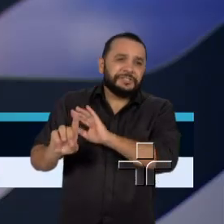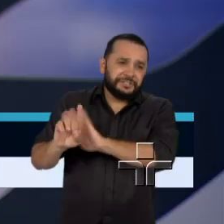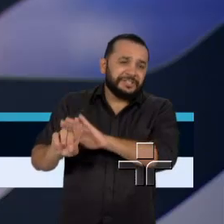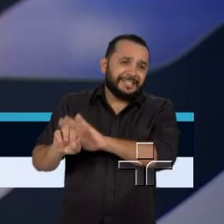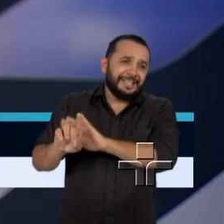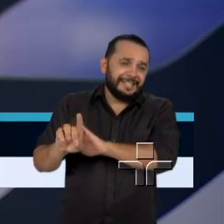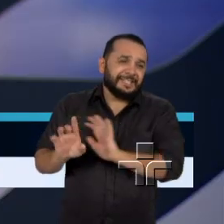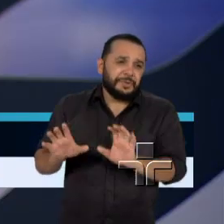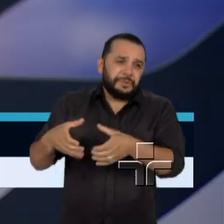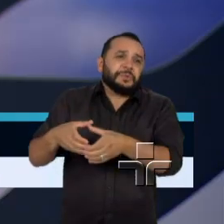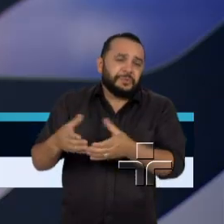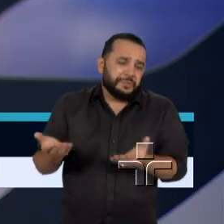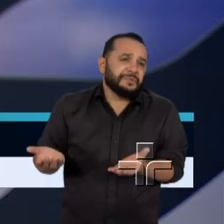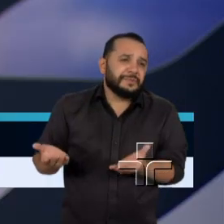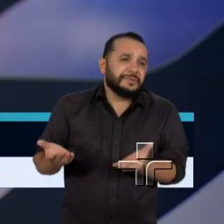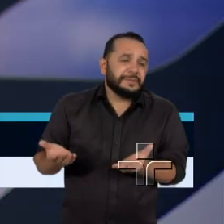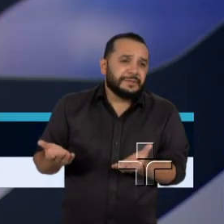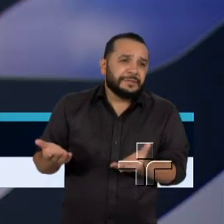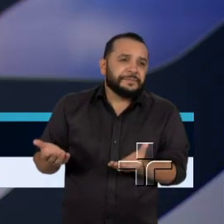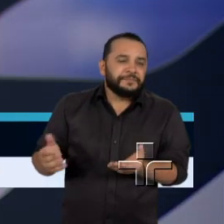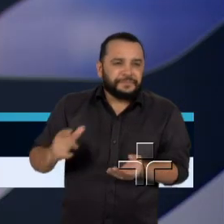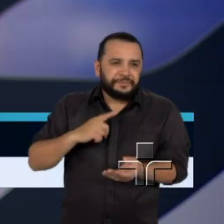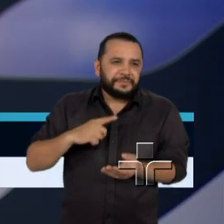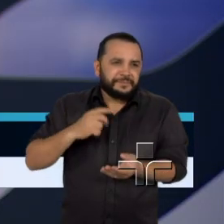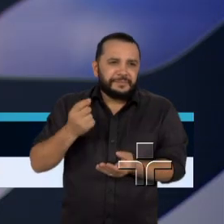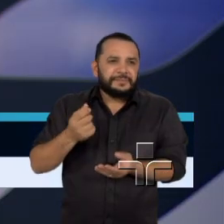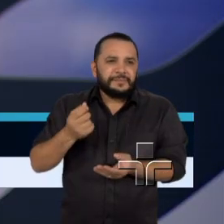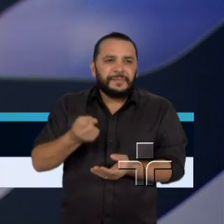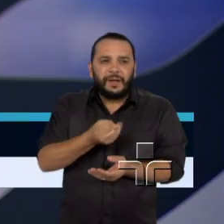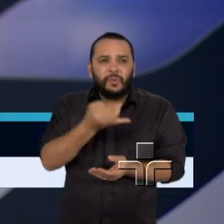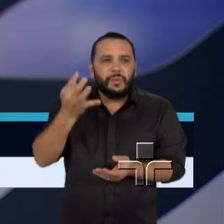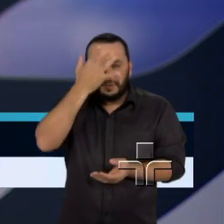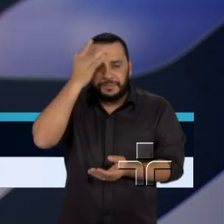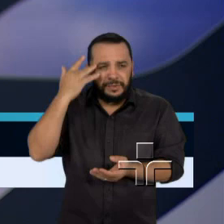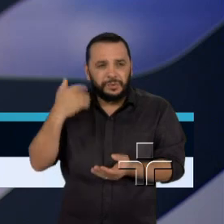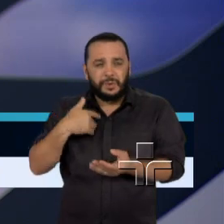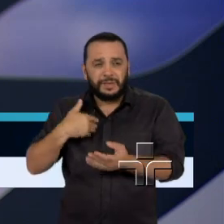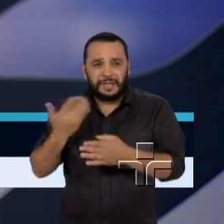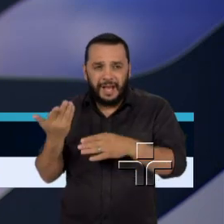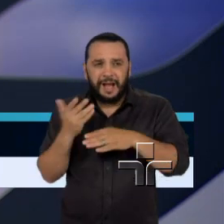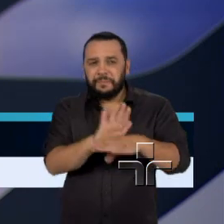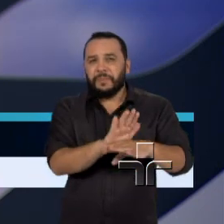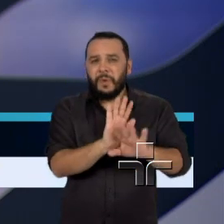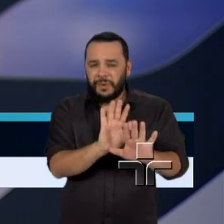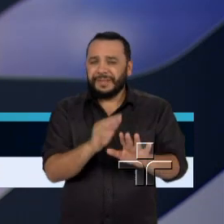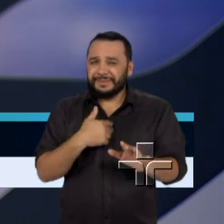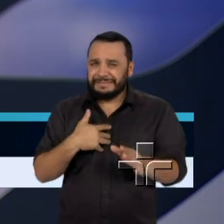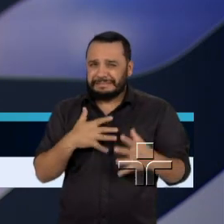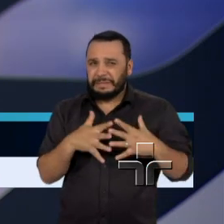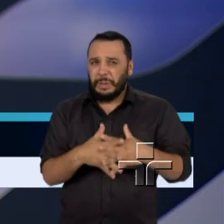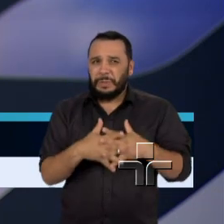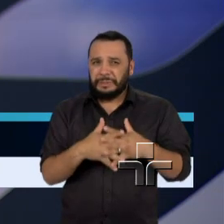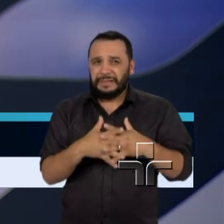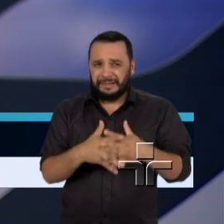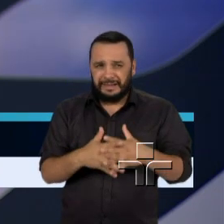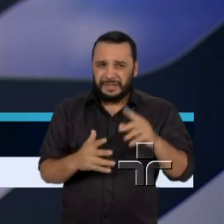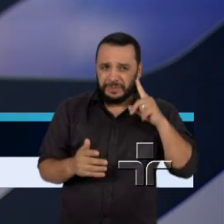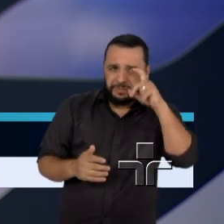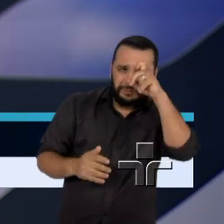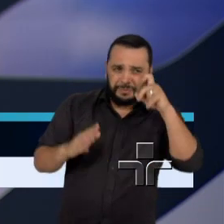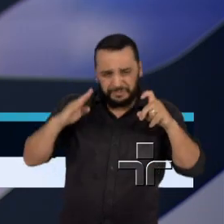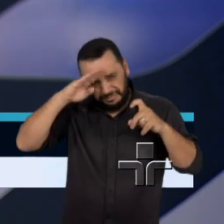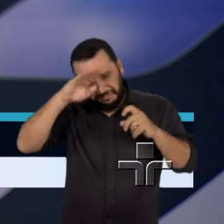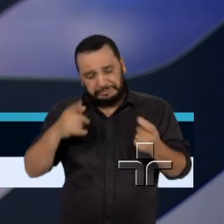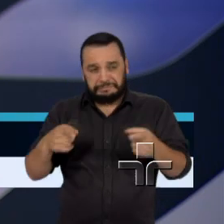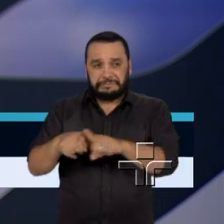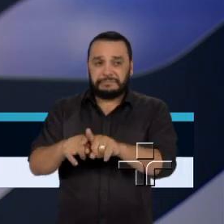e aqueles que tinham algumas reservas veem isso de uma forma um pouco mais complicada. E eu acho que isso já desde o início,